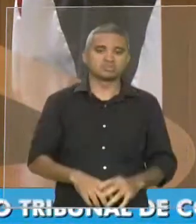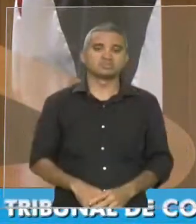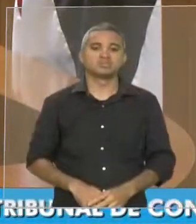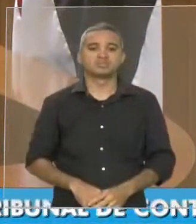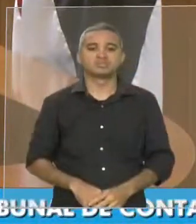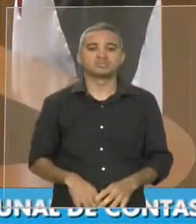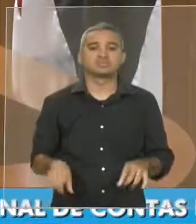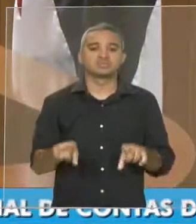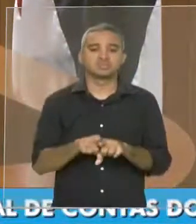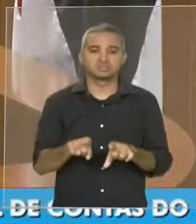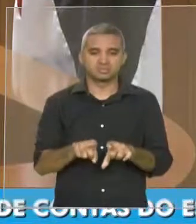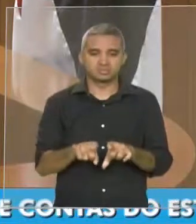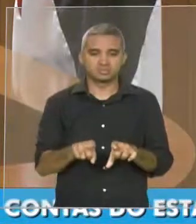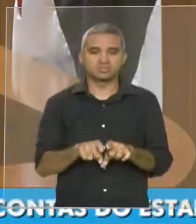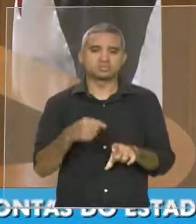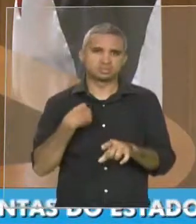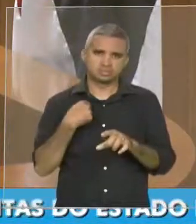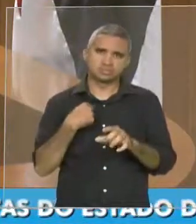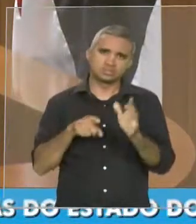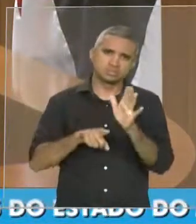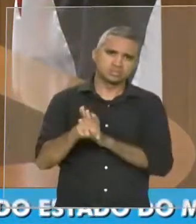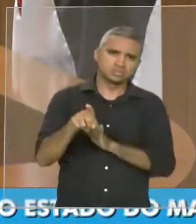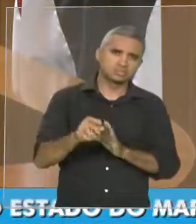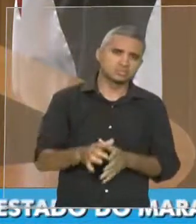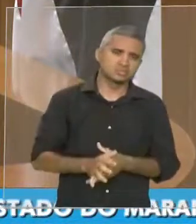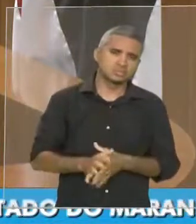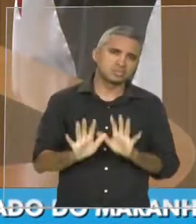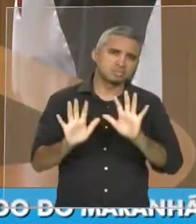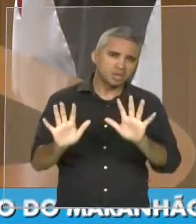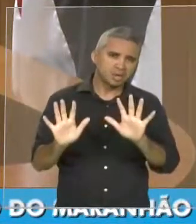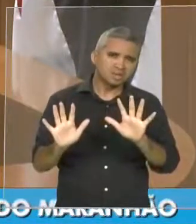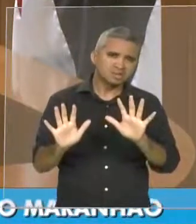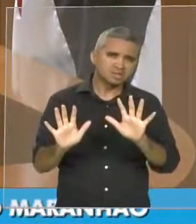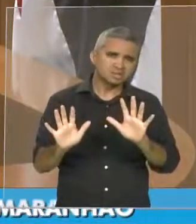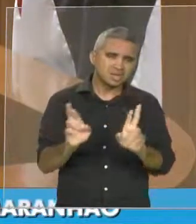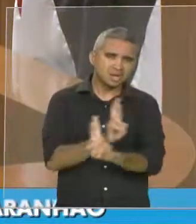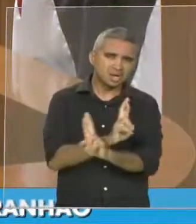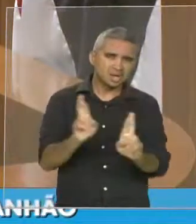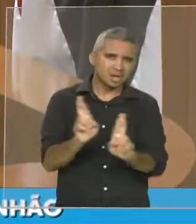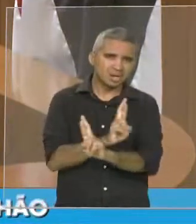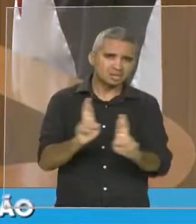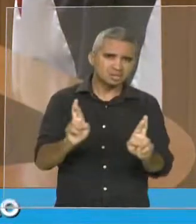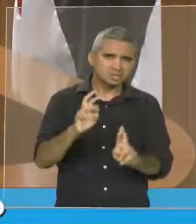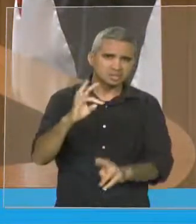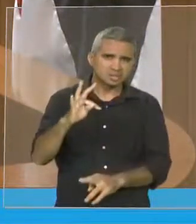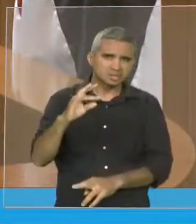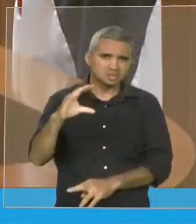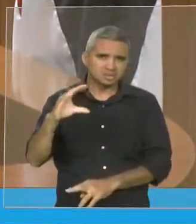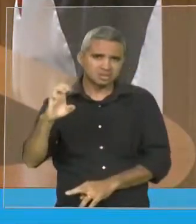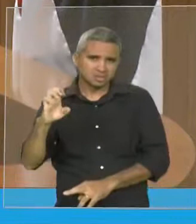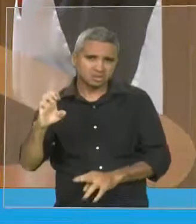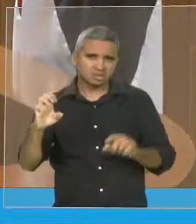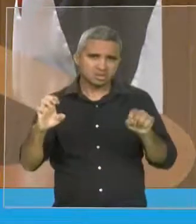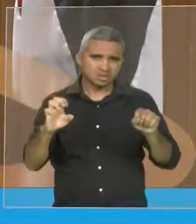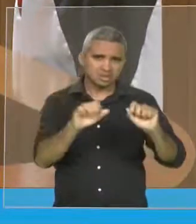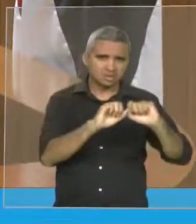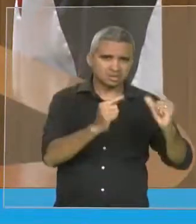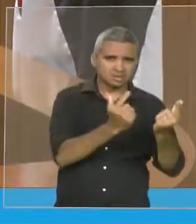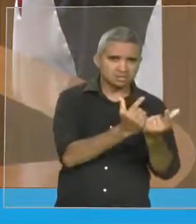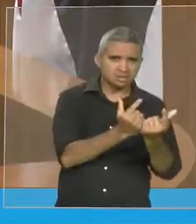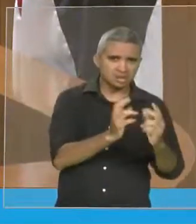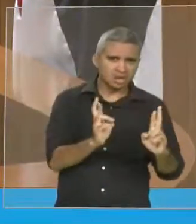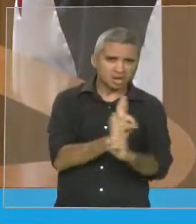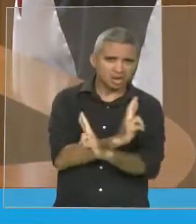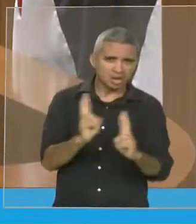Continua a indagar. Mas esse imbricamento, essa relação do Tribunal de Contas e o Parlamento, é meramente